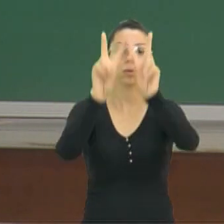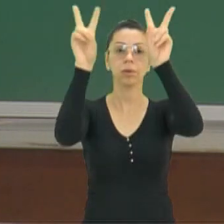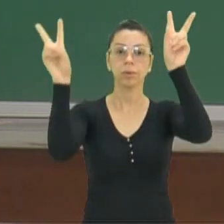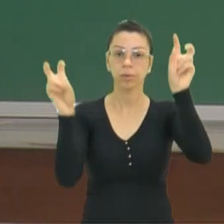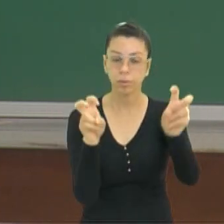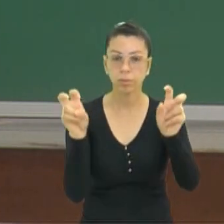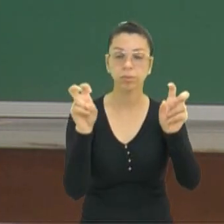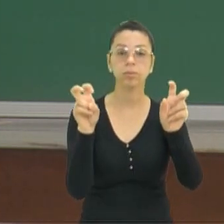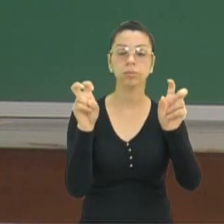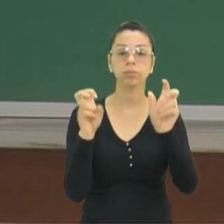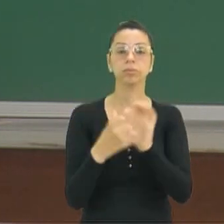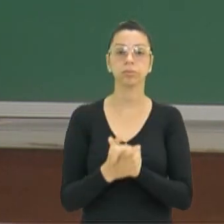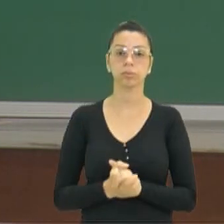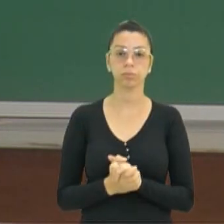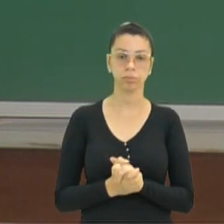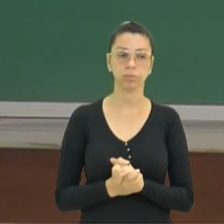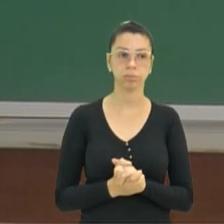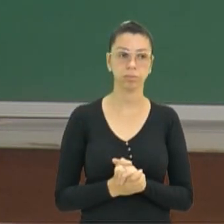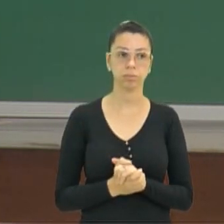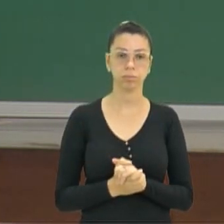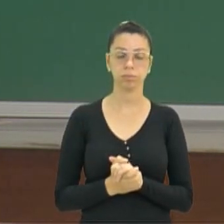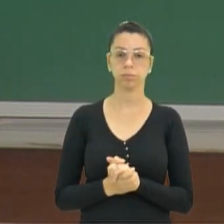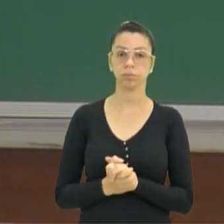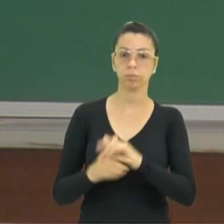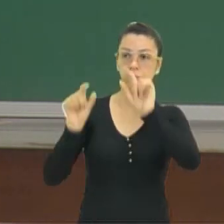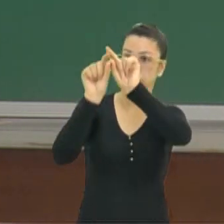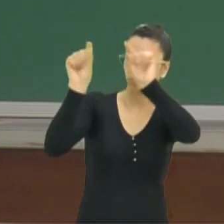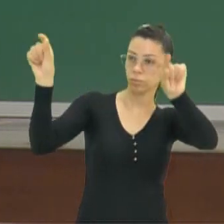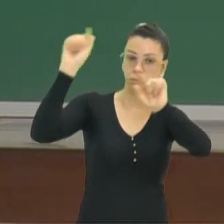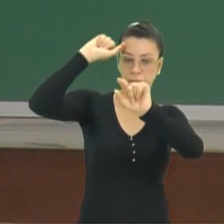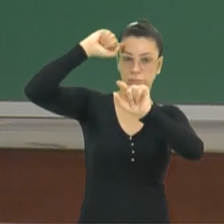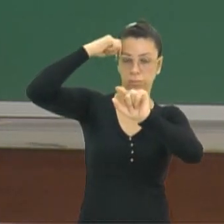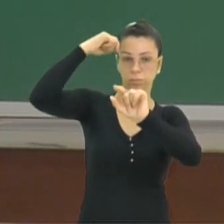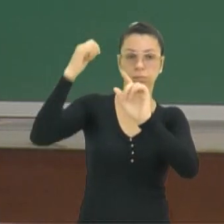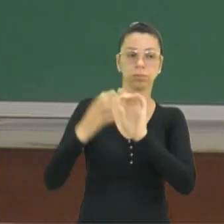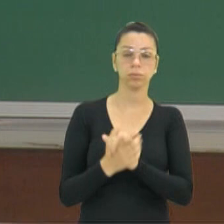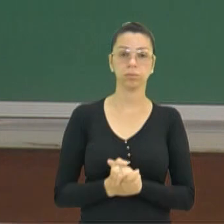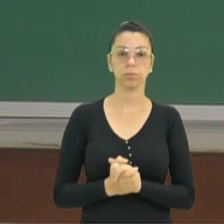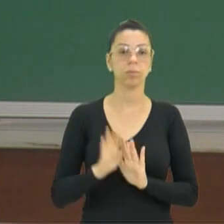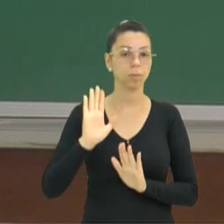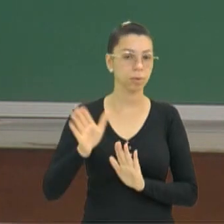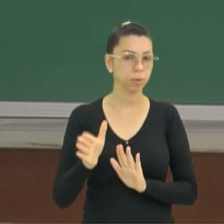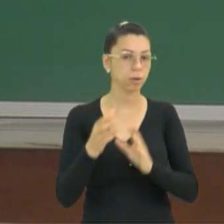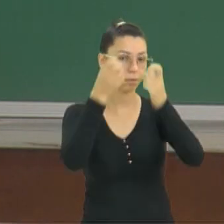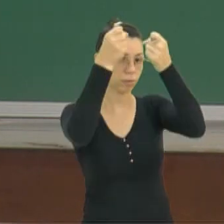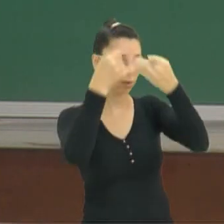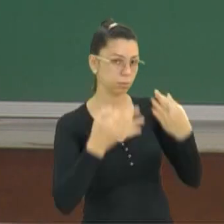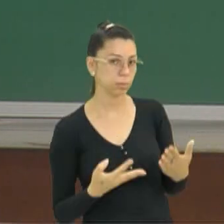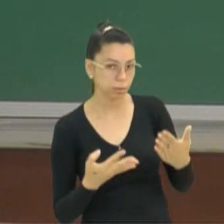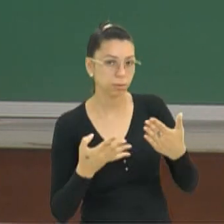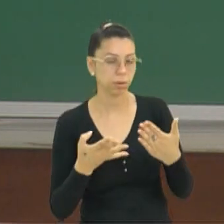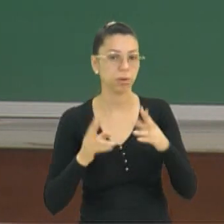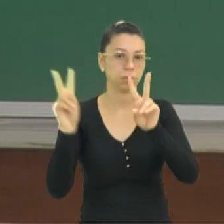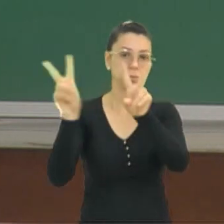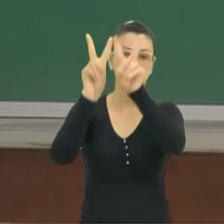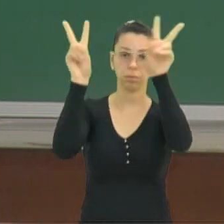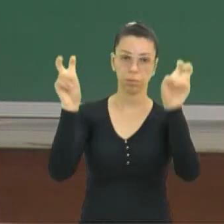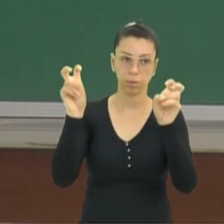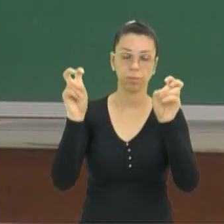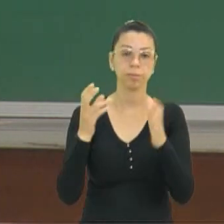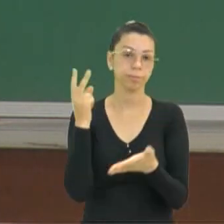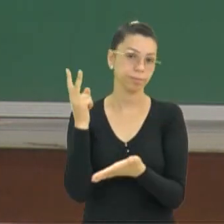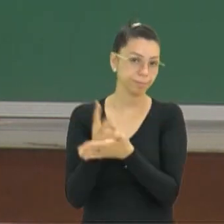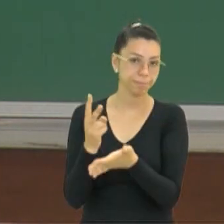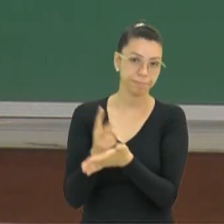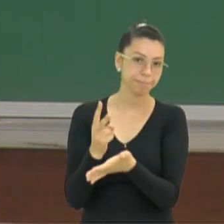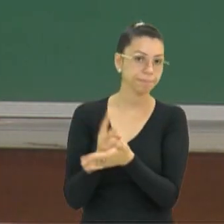nossa lição, da nossa aula é Jane Eyre and Charlotte Bronte. Já falo sobre quem que se trata. E a gente vai